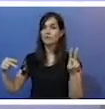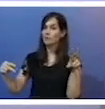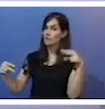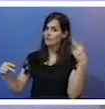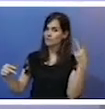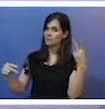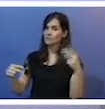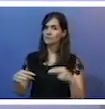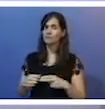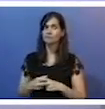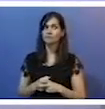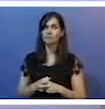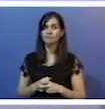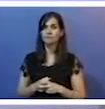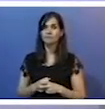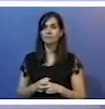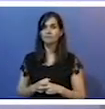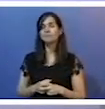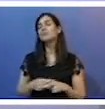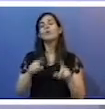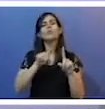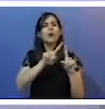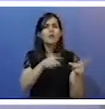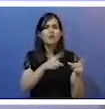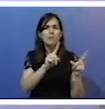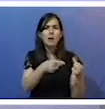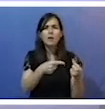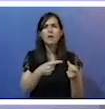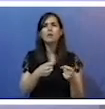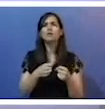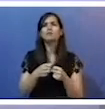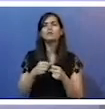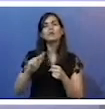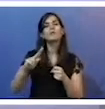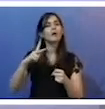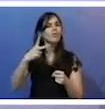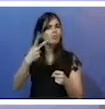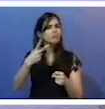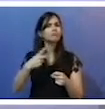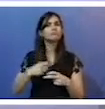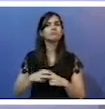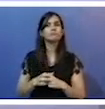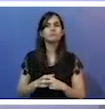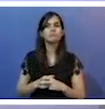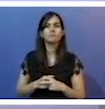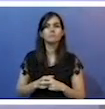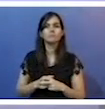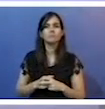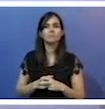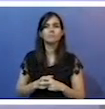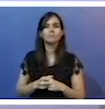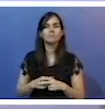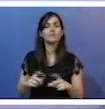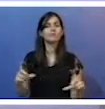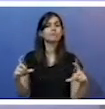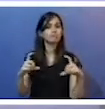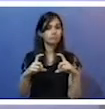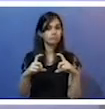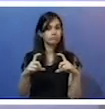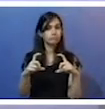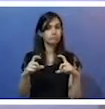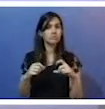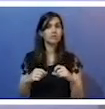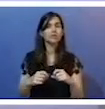bom então aqui coloca dentro do parente porque são dois termos ele veio aqui ao quadrado em abril parentes